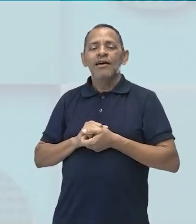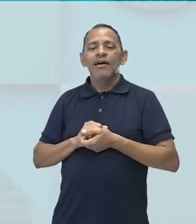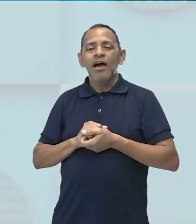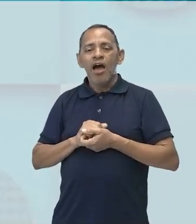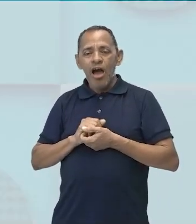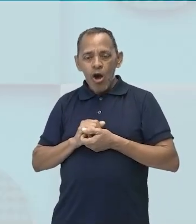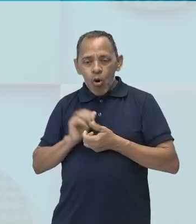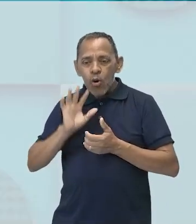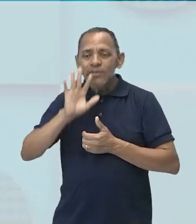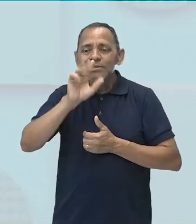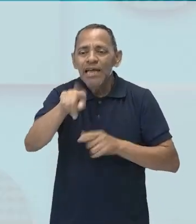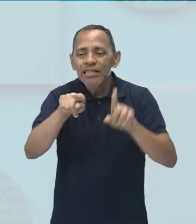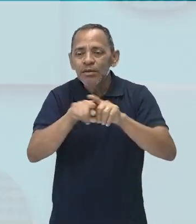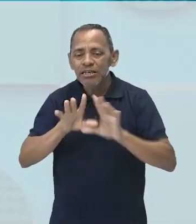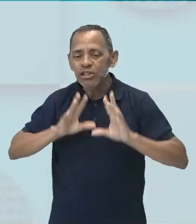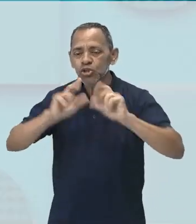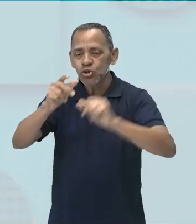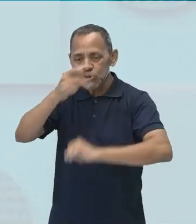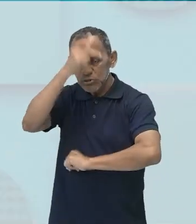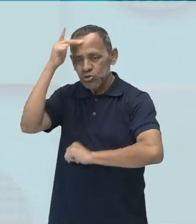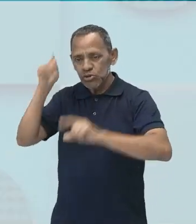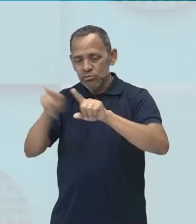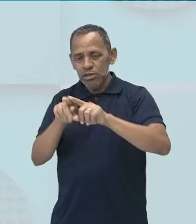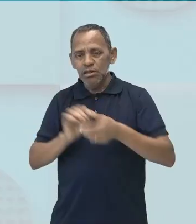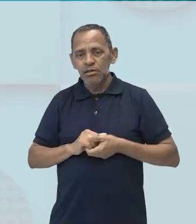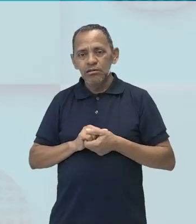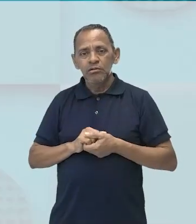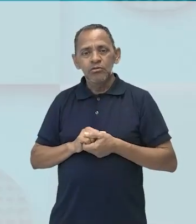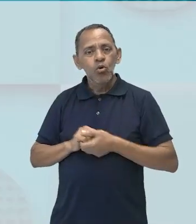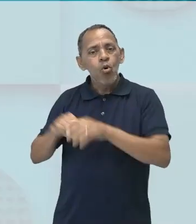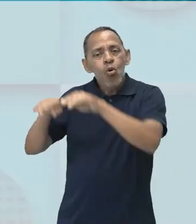públicos eles são atingidos de forma